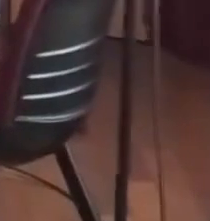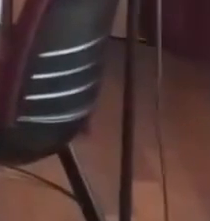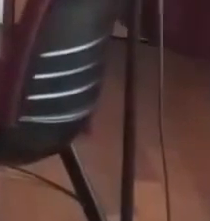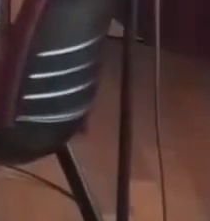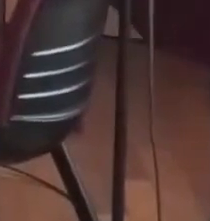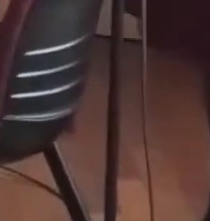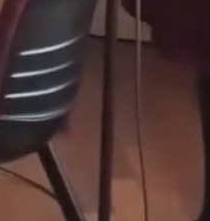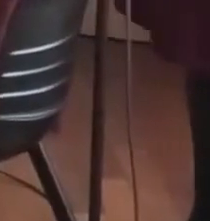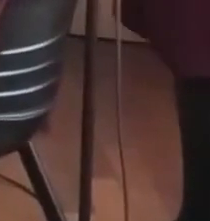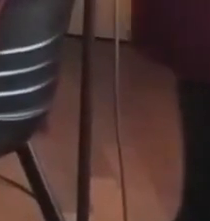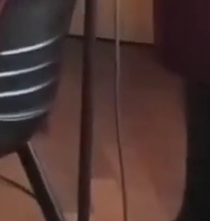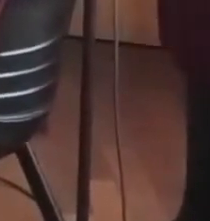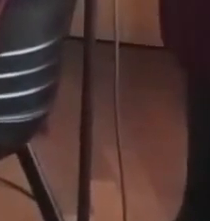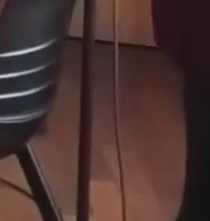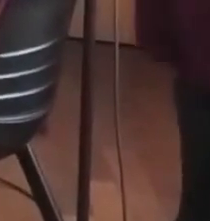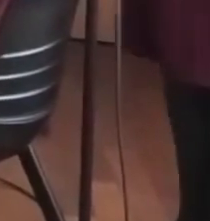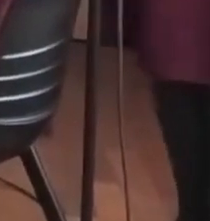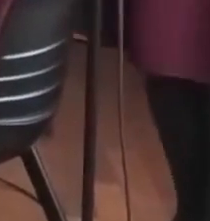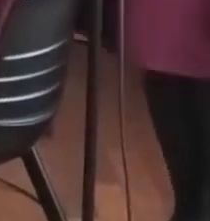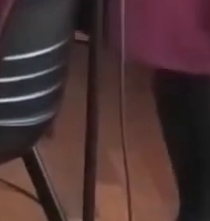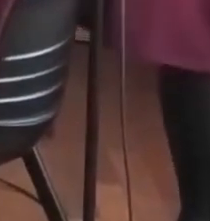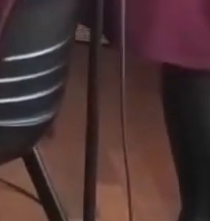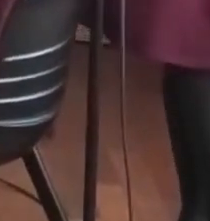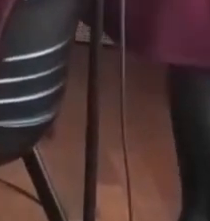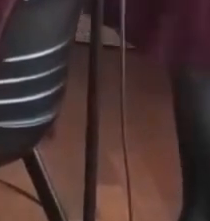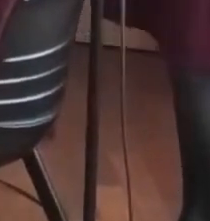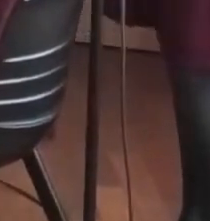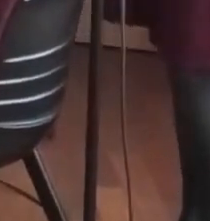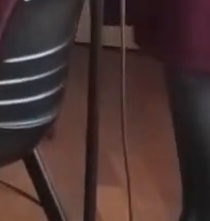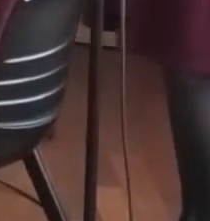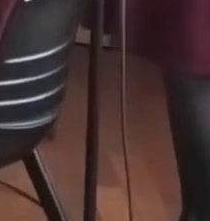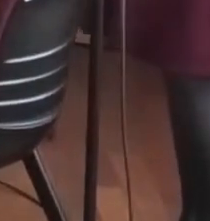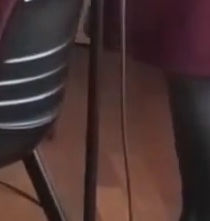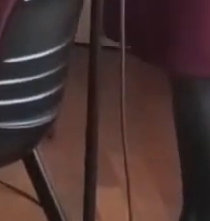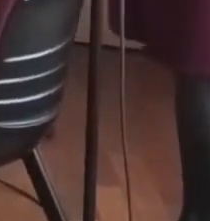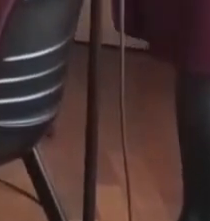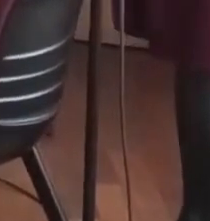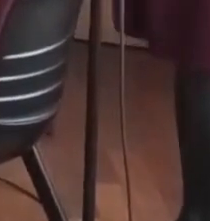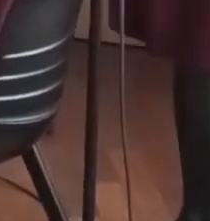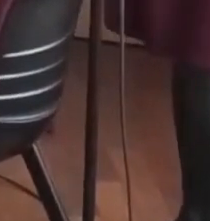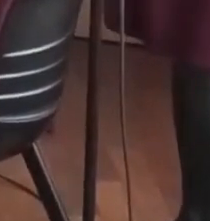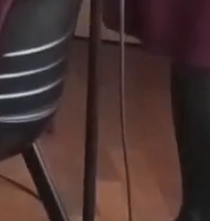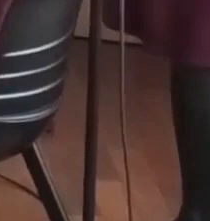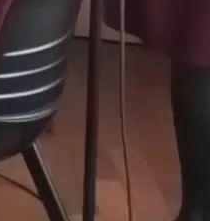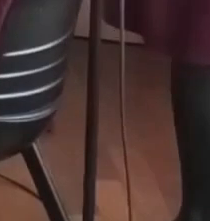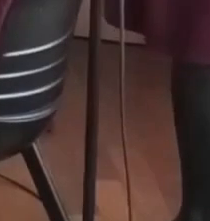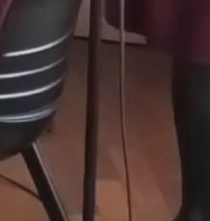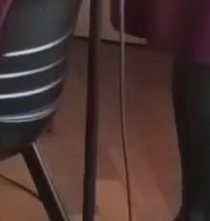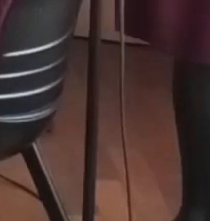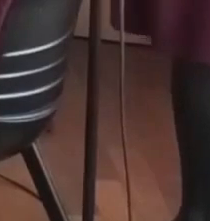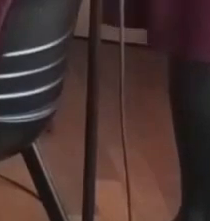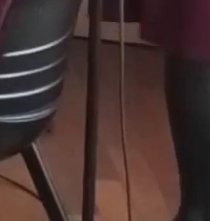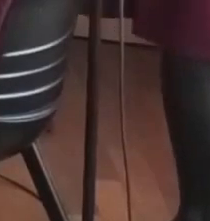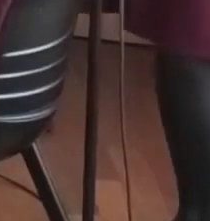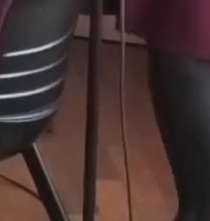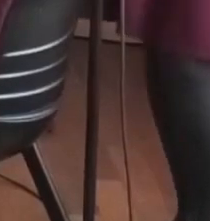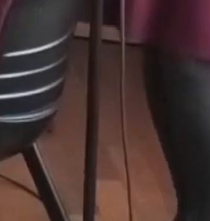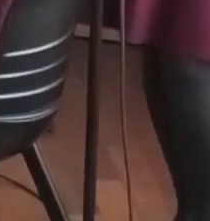ter-te. Estão a tocar muito bem, parabéns. Parabéns, Pedro, pelo trabalho que tem feito em Oliveira do Hospital.